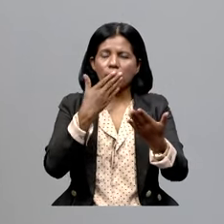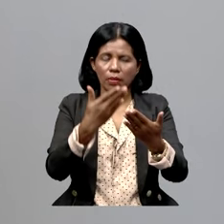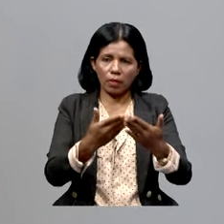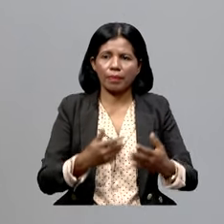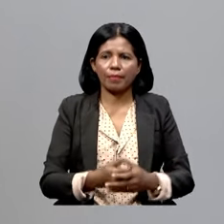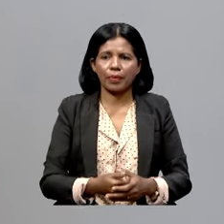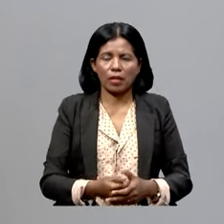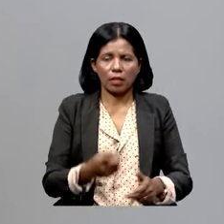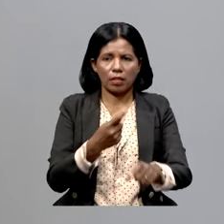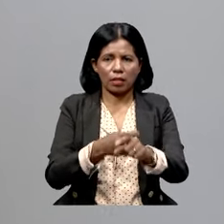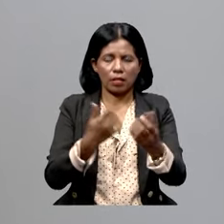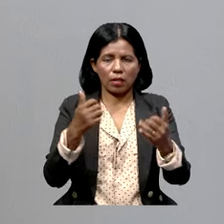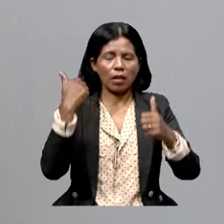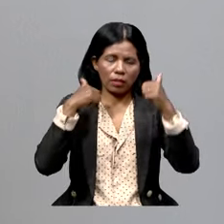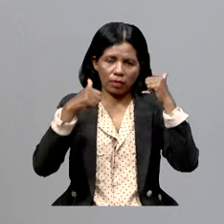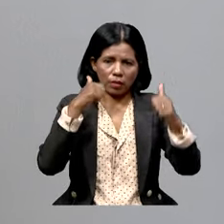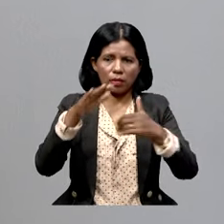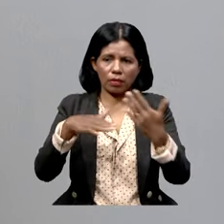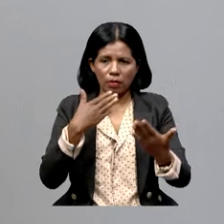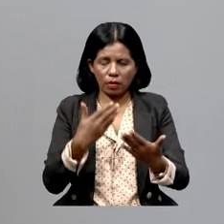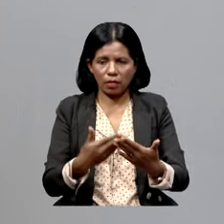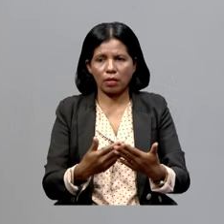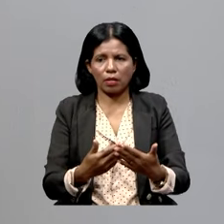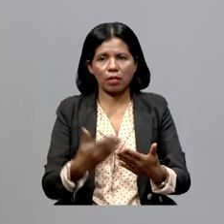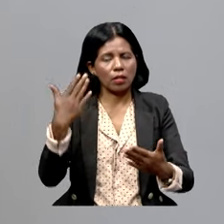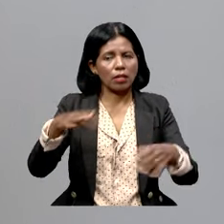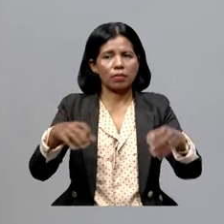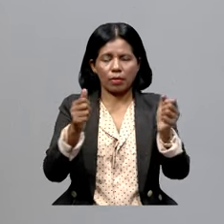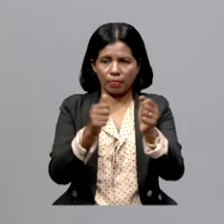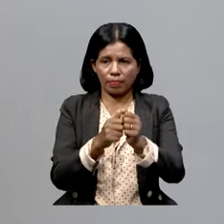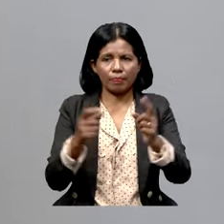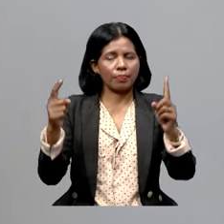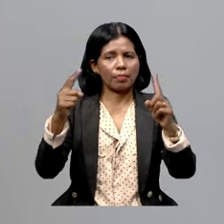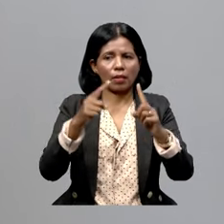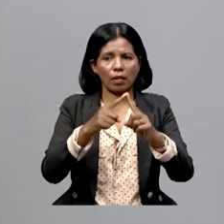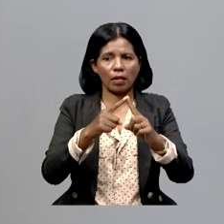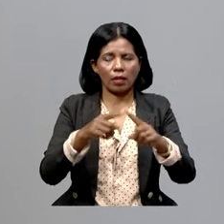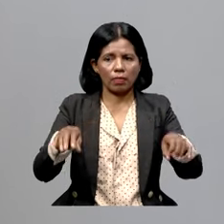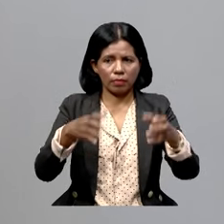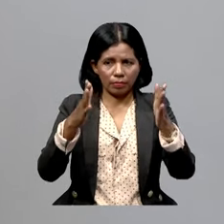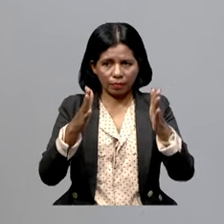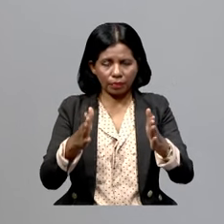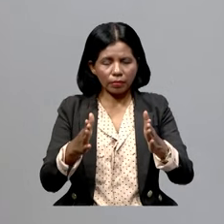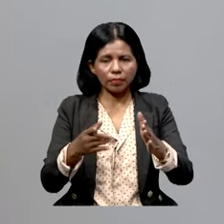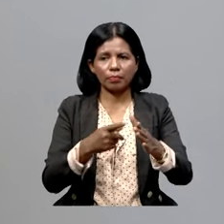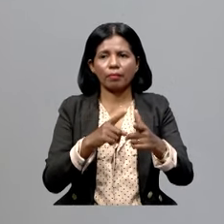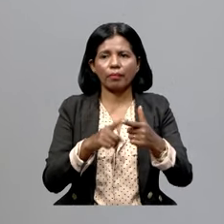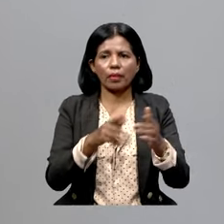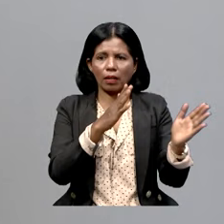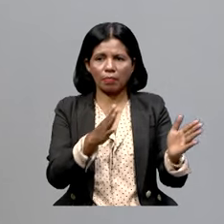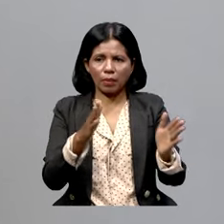a mesmo tempo atividade sira ne be maka ia relevansia ba trabalhadores sira ne be maka